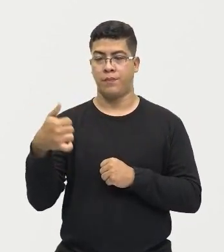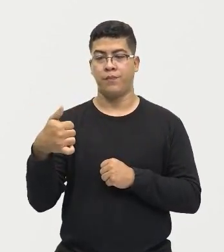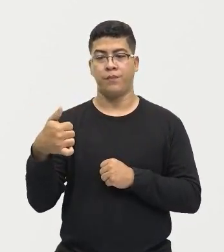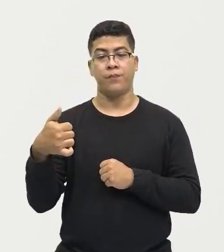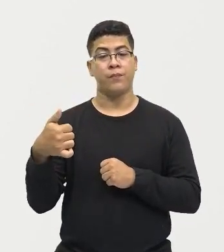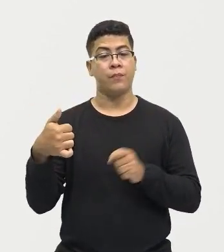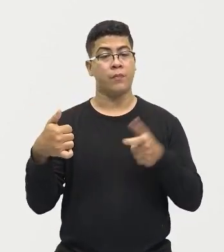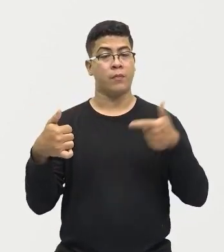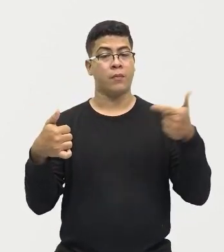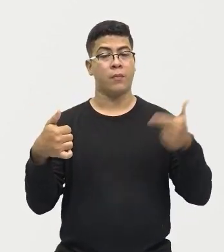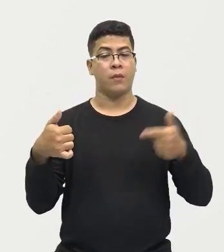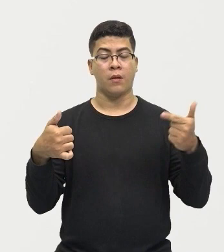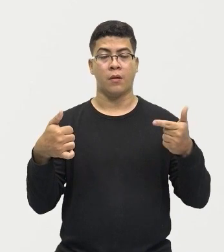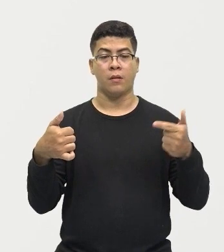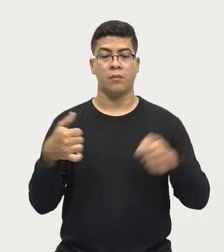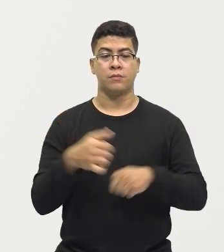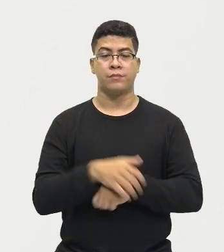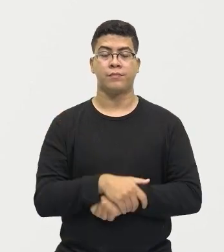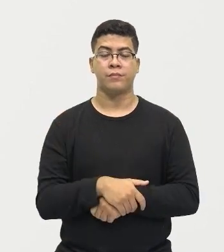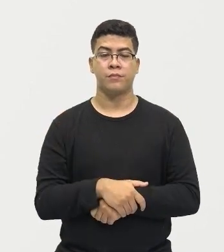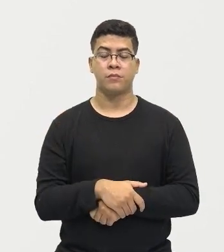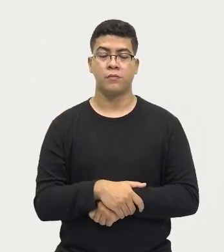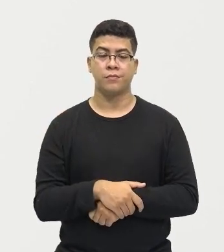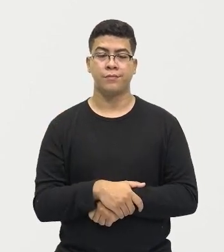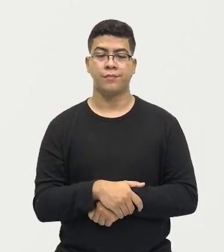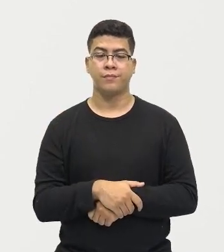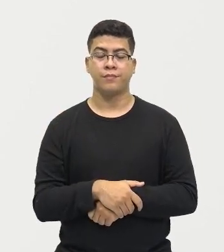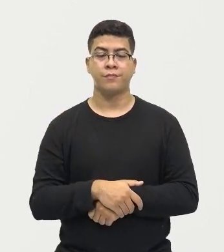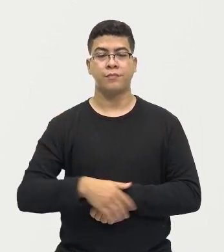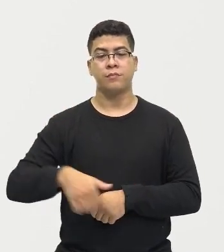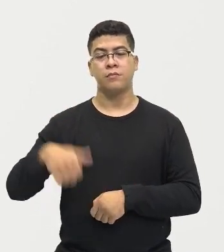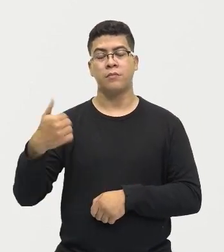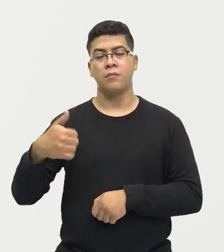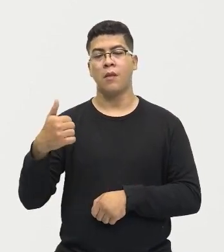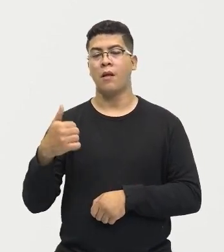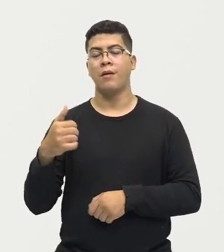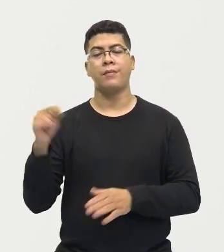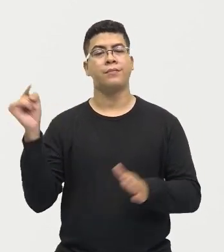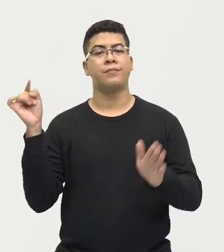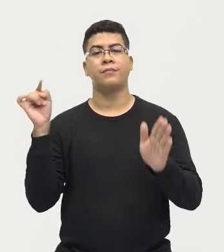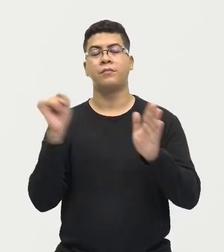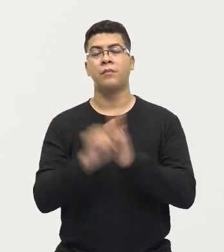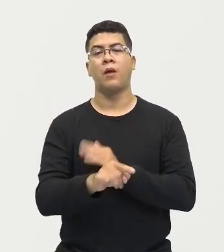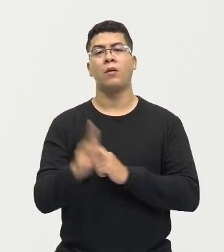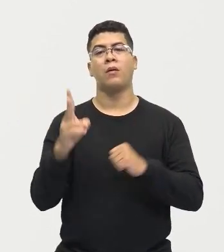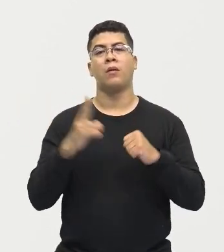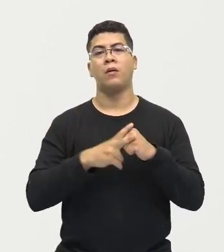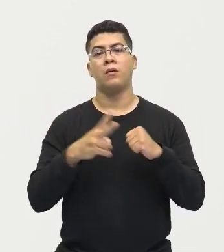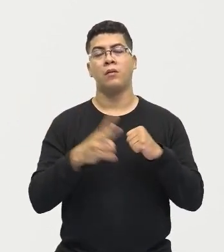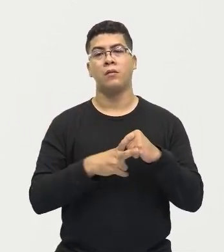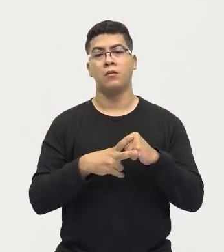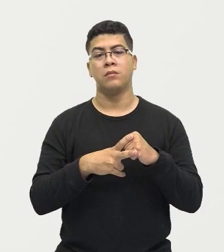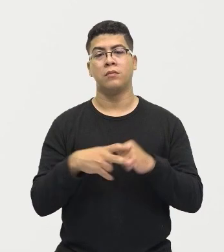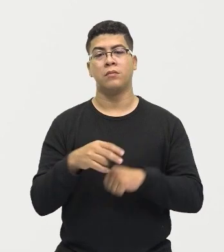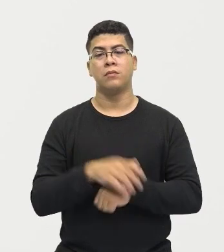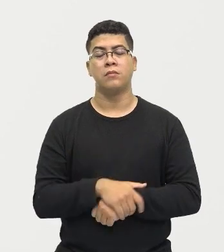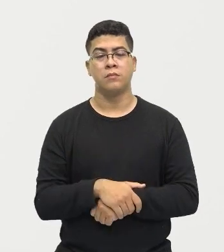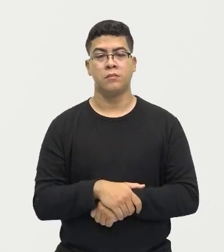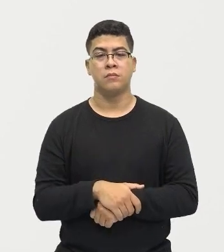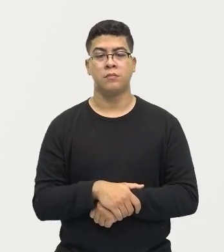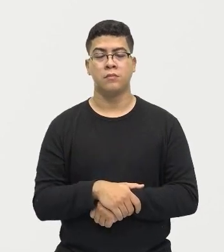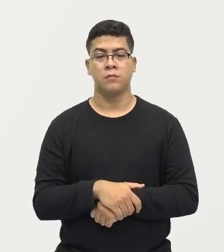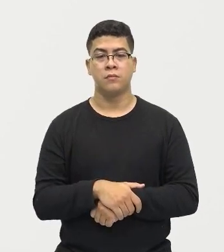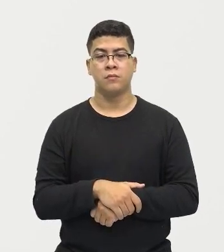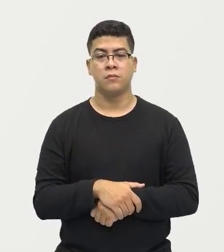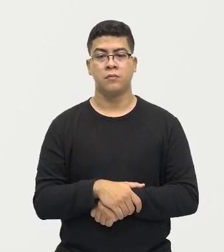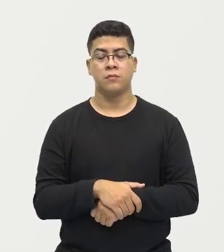o que você acha aqui? Ó? Vamos primeiramente perguntar para o verbo, ver se ele não é uma subjetiva, se está para o lado de